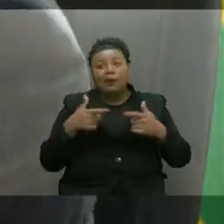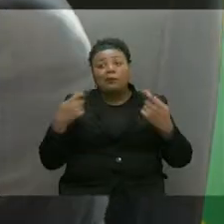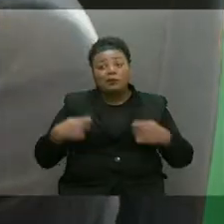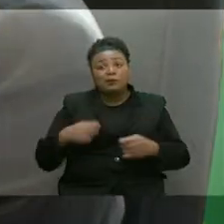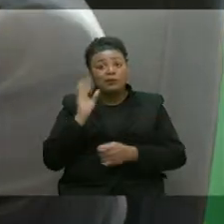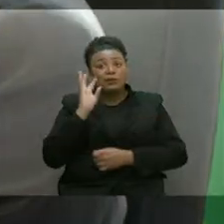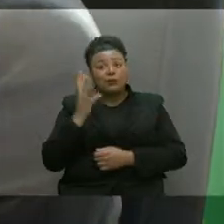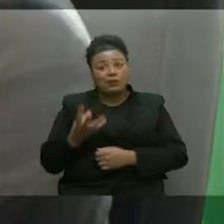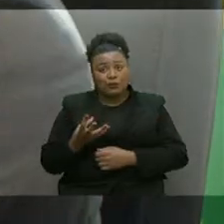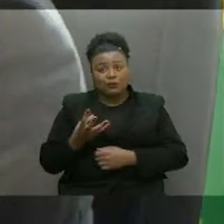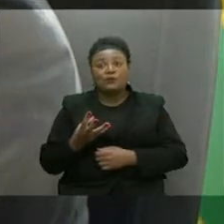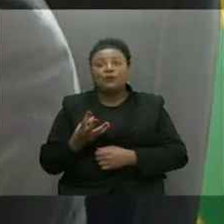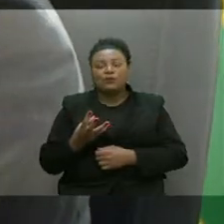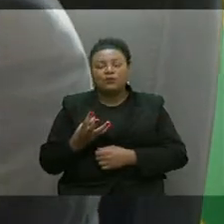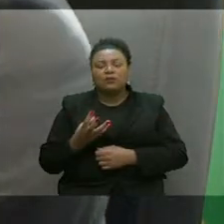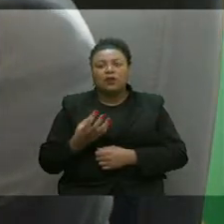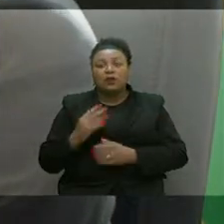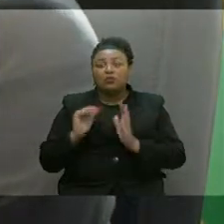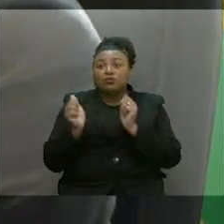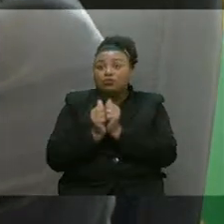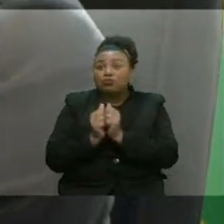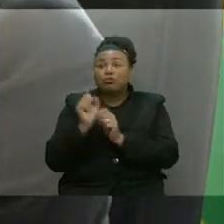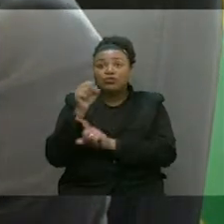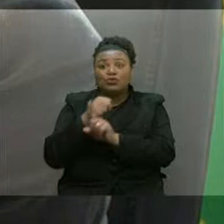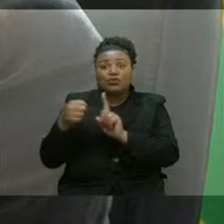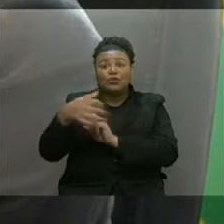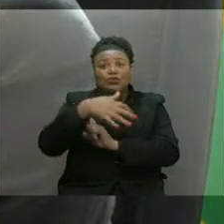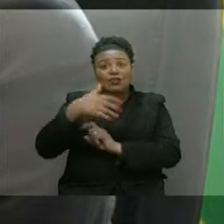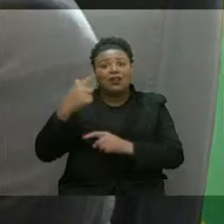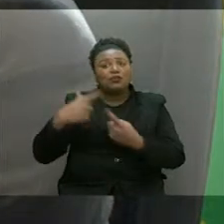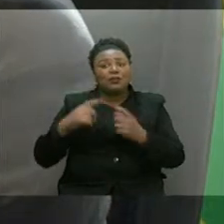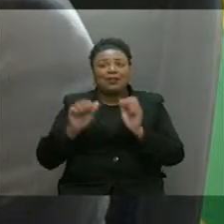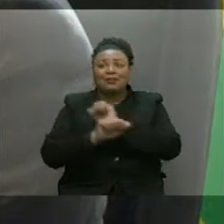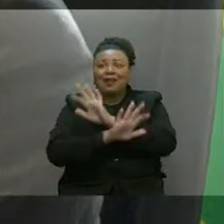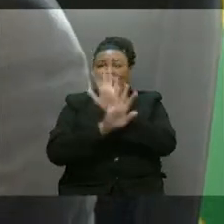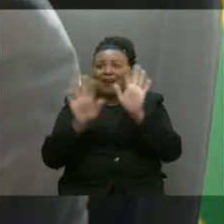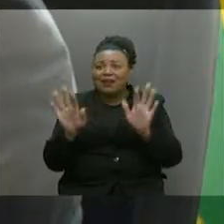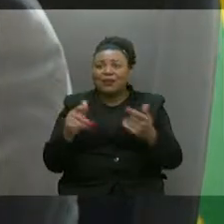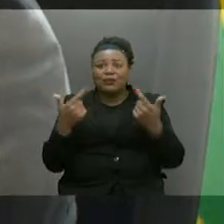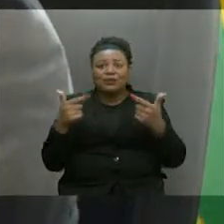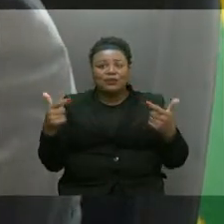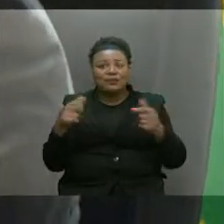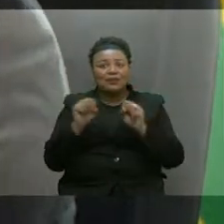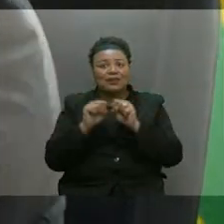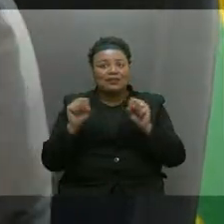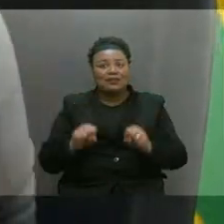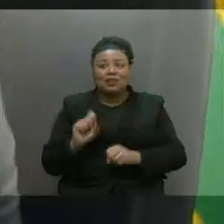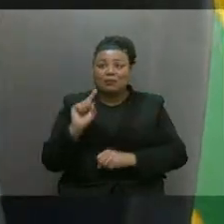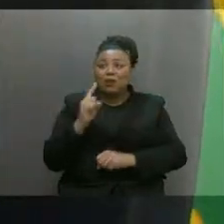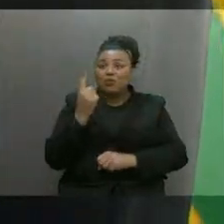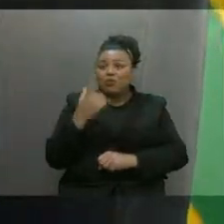que ser resolvido por toda a sociedade gaúcha, porque está muito claro, não existe sistema único de